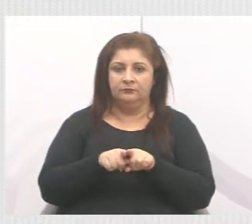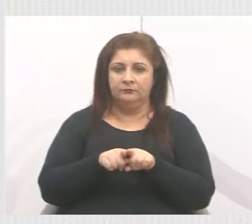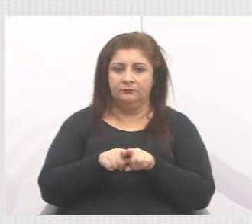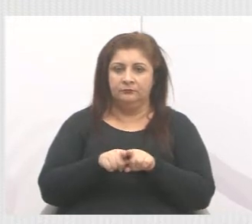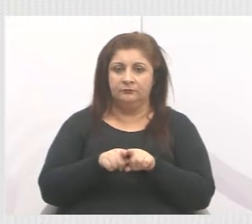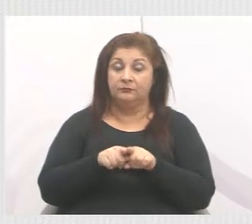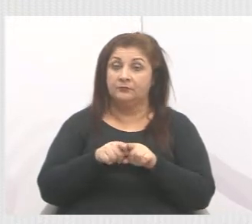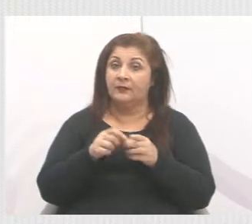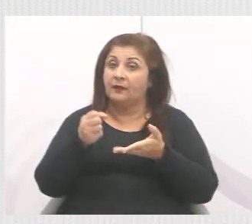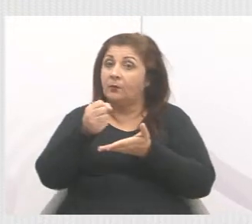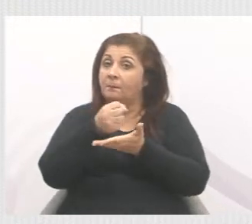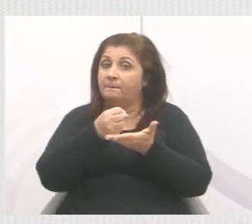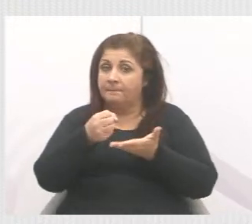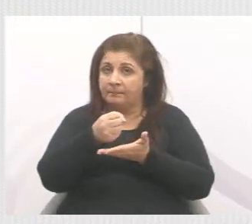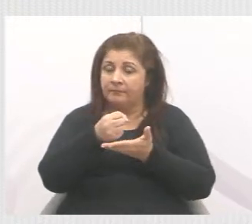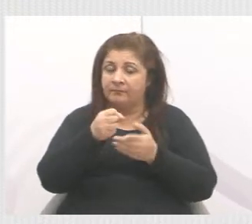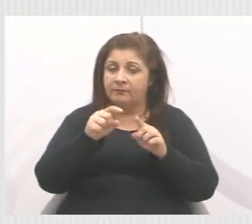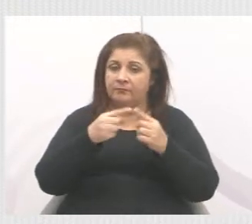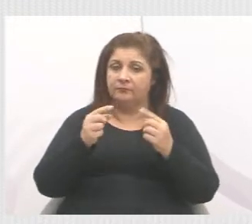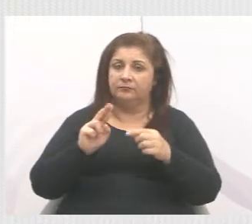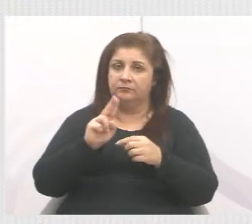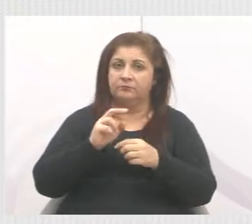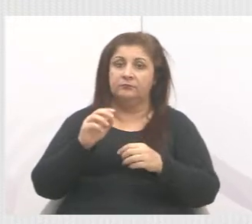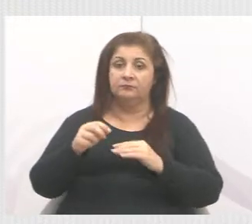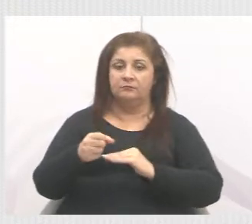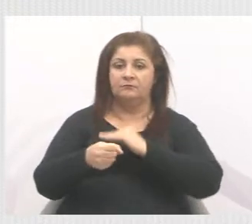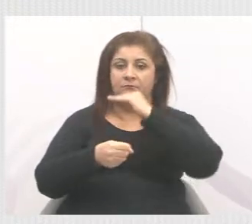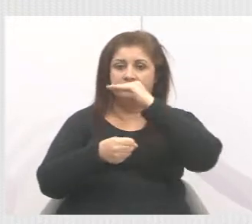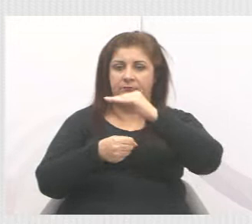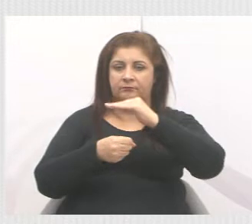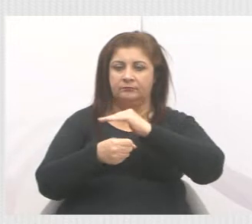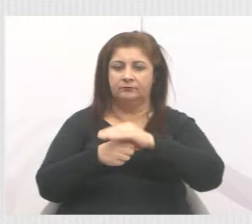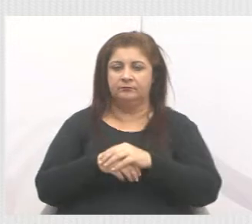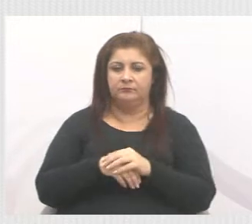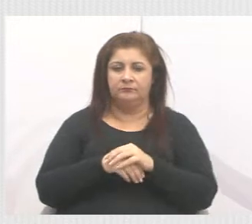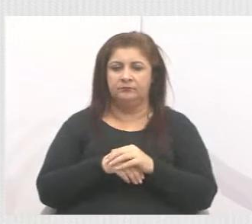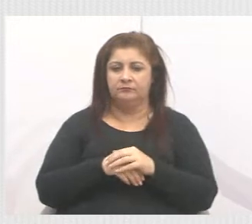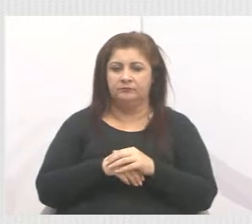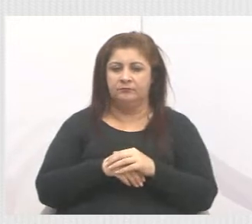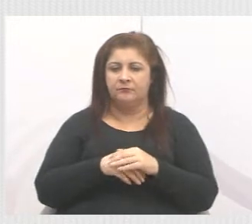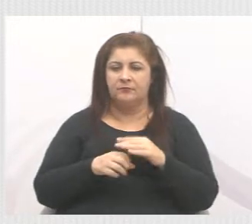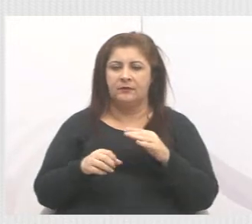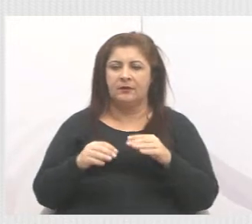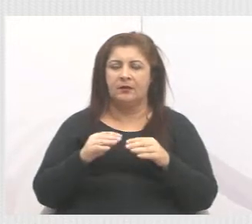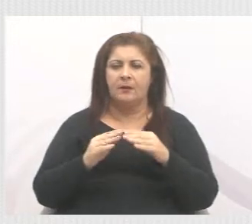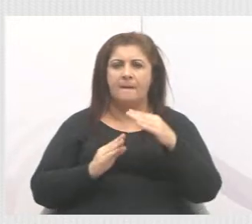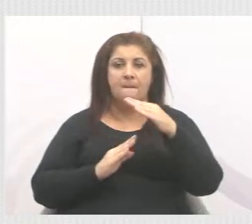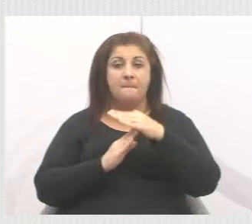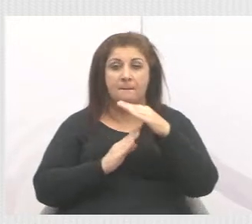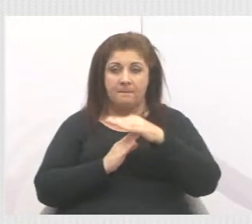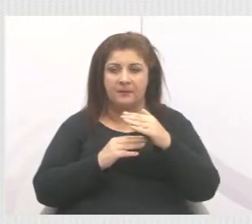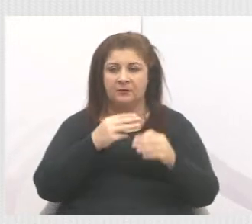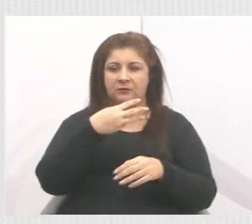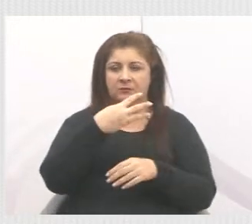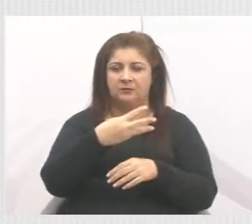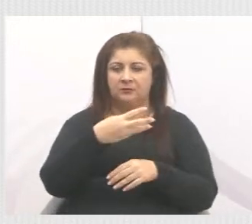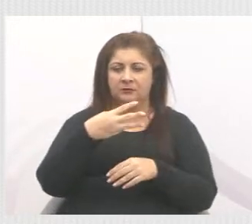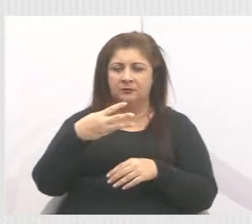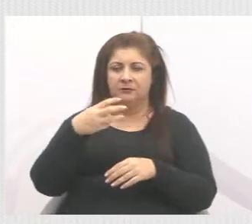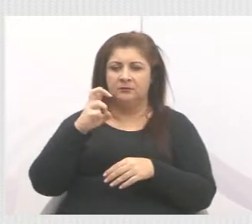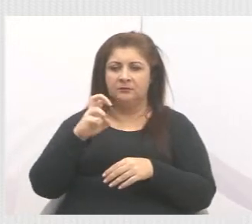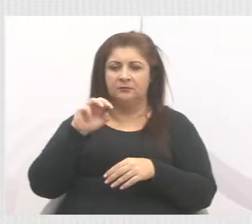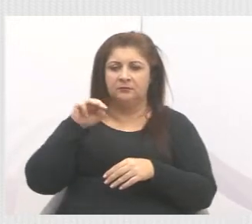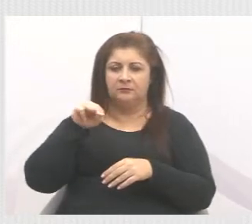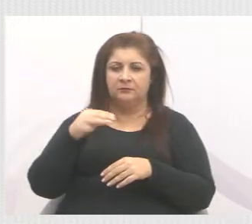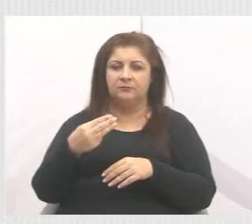despesas mínimas, as despesas máximas, a despesa com pessoal, 335 milhões.